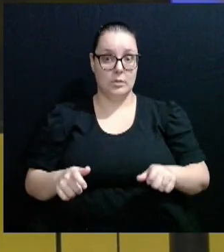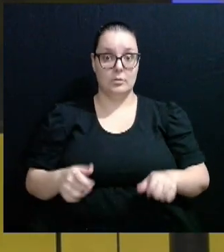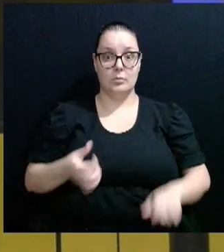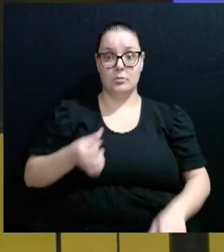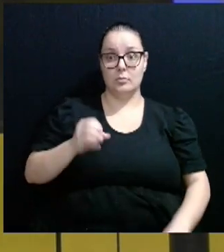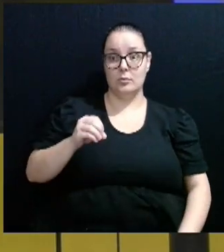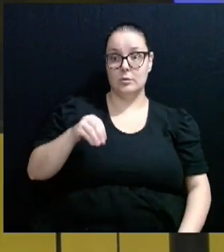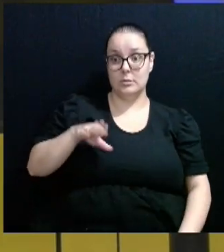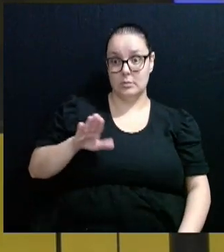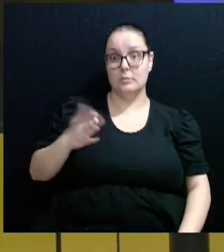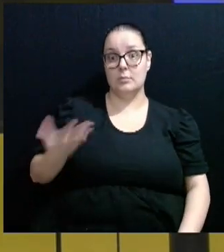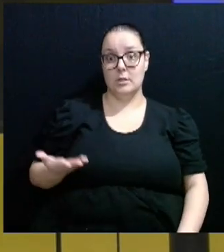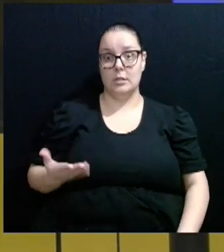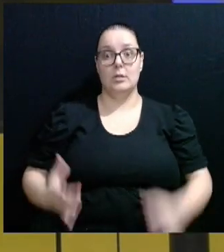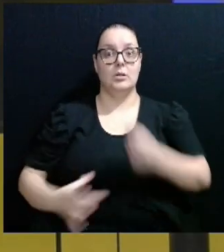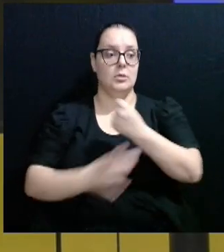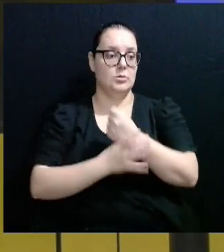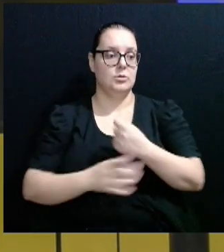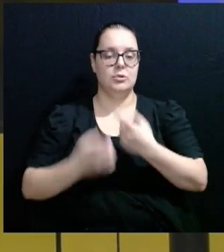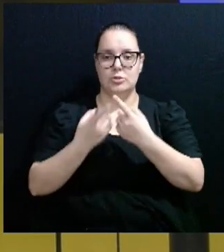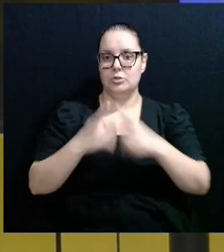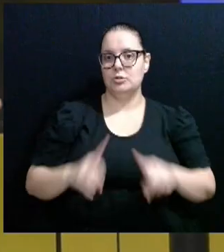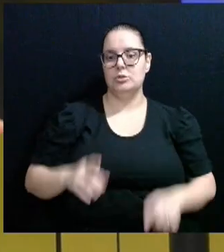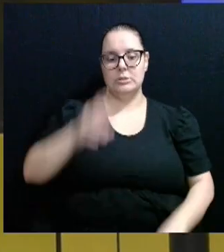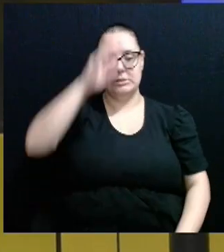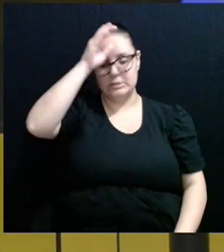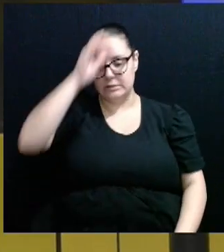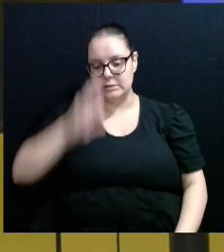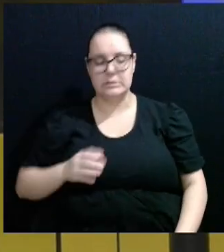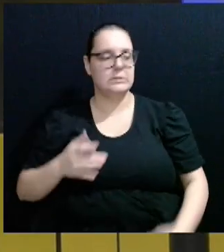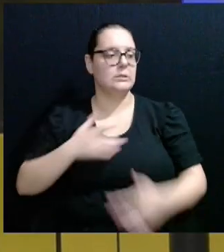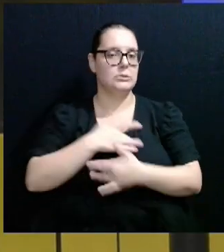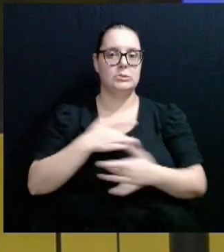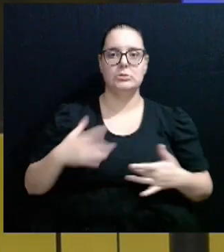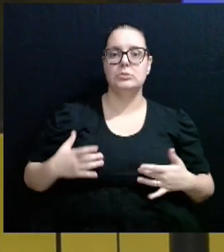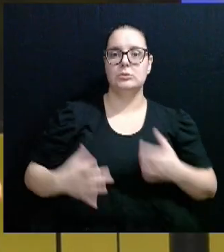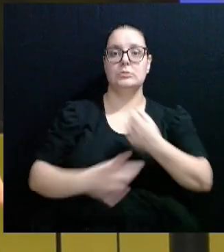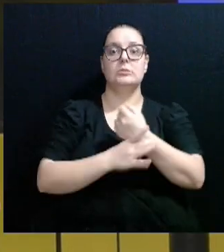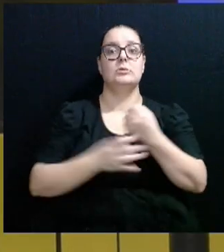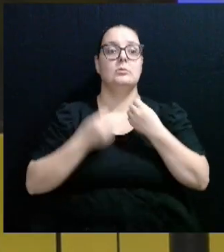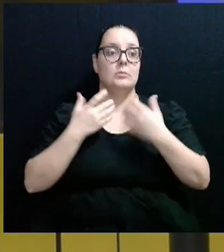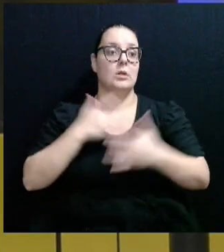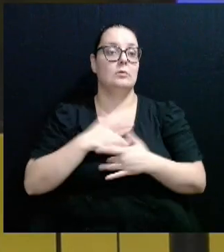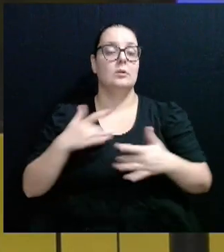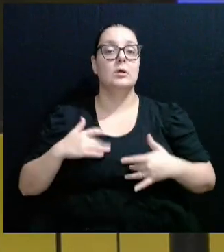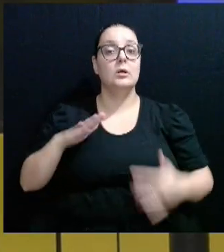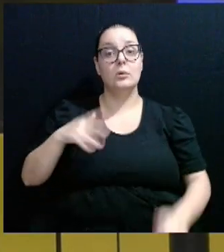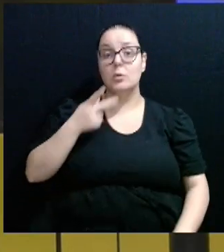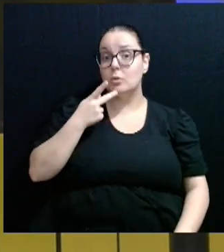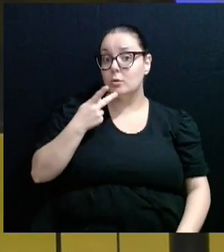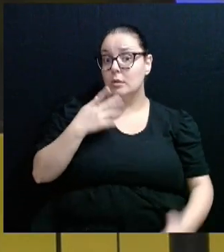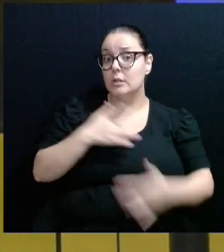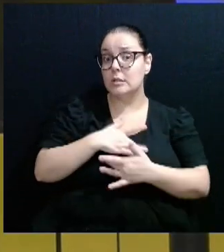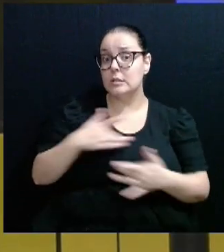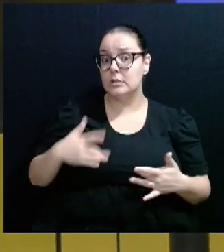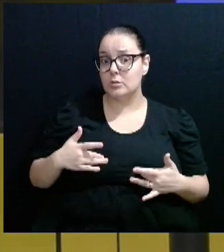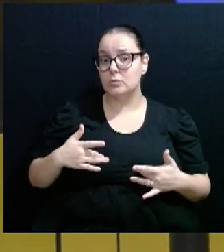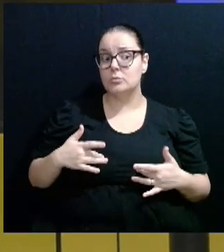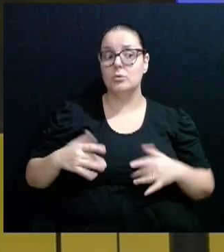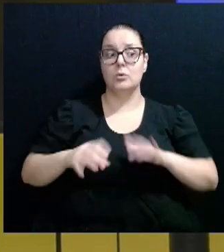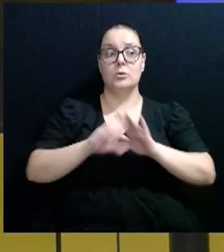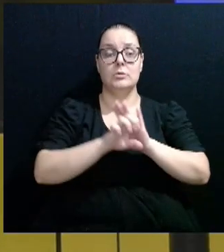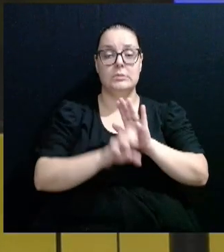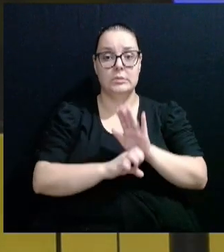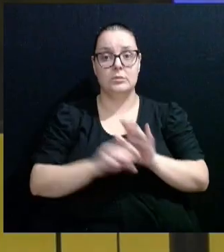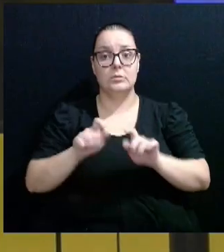mais, assegurando dignidade, cidadania, saúde, segurança e bem-estar. E quando a gente fala em saúde, o Estatuto da Pessoa Idosa